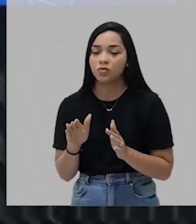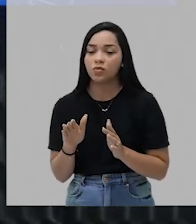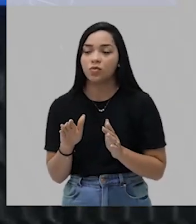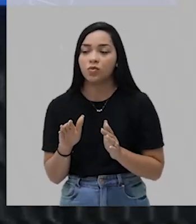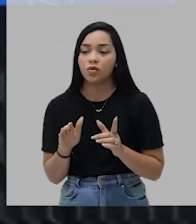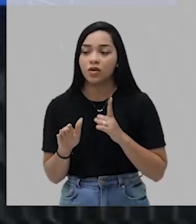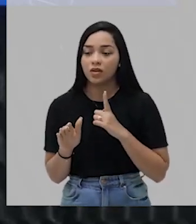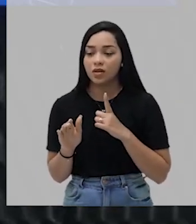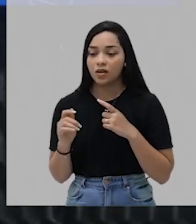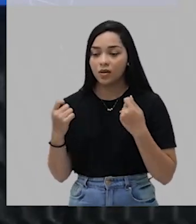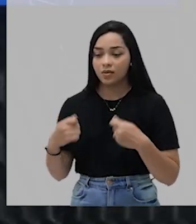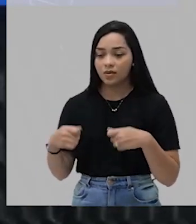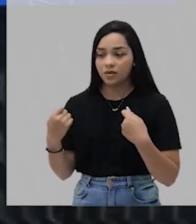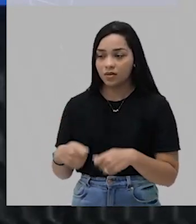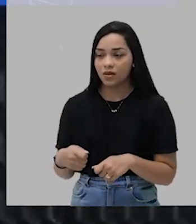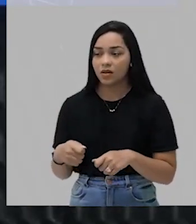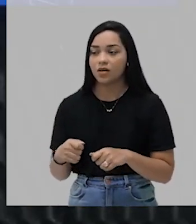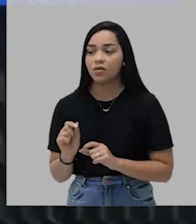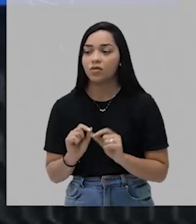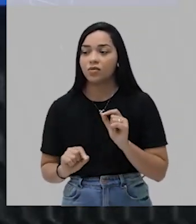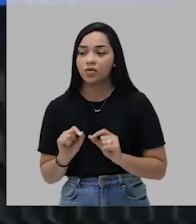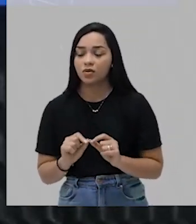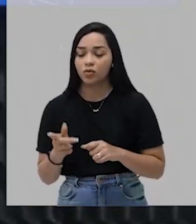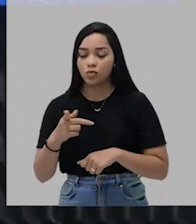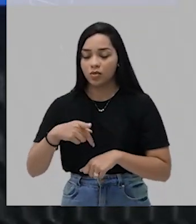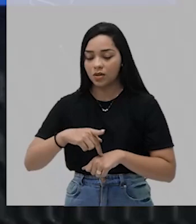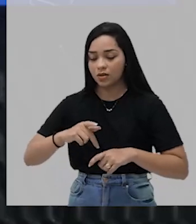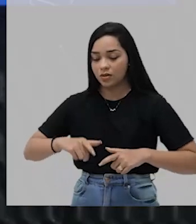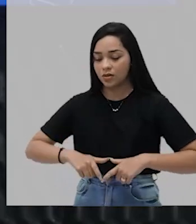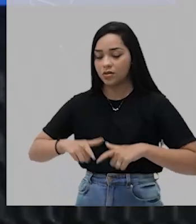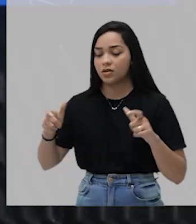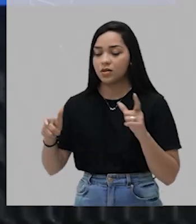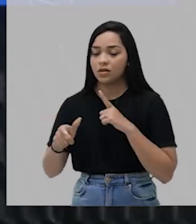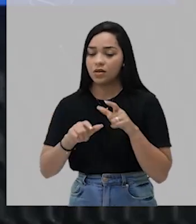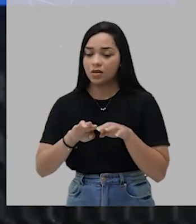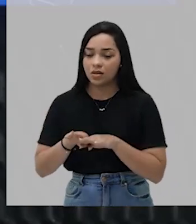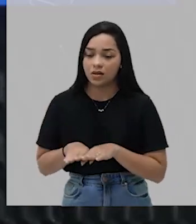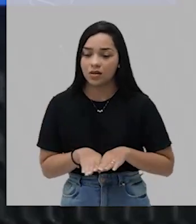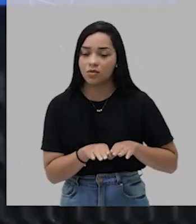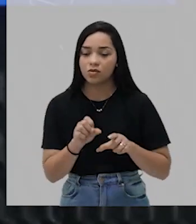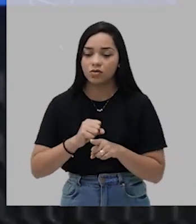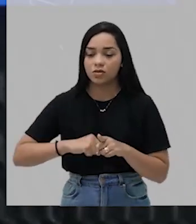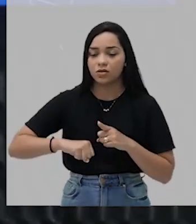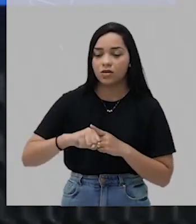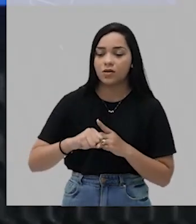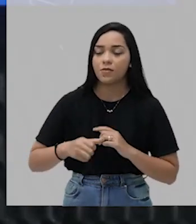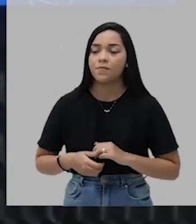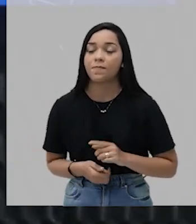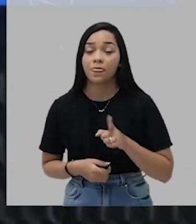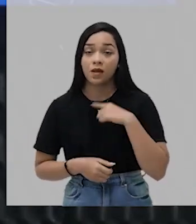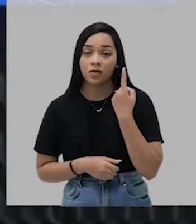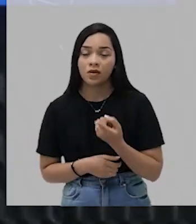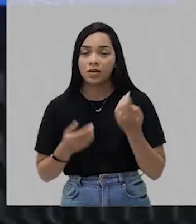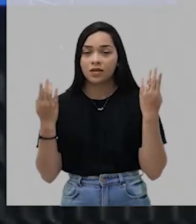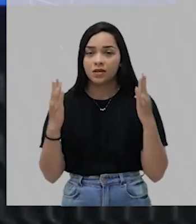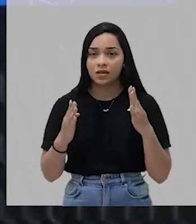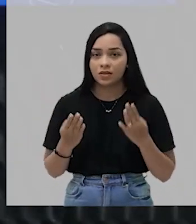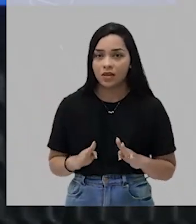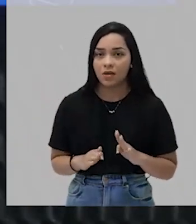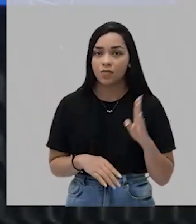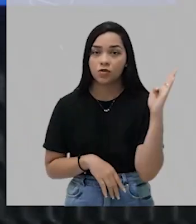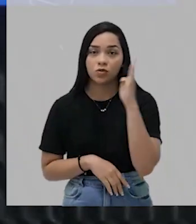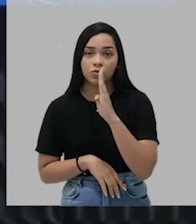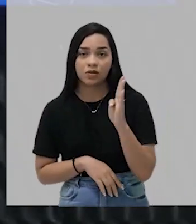existe a necessidade de se fazer o país crescer com equilíbrio social. Mas se nós analisarmos o